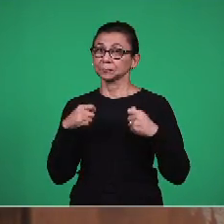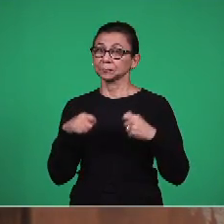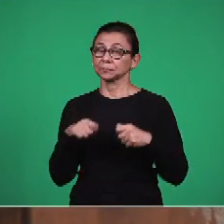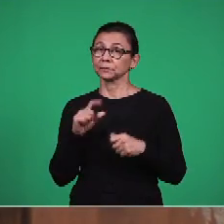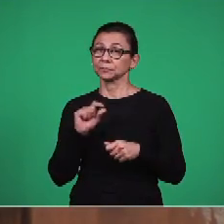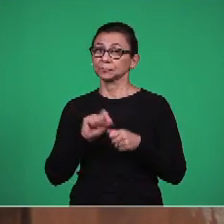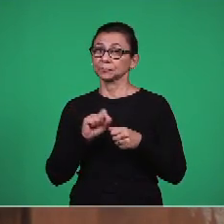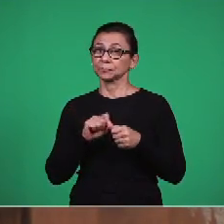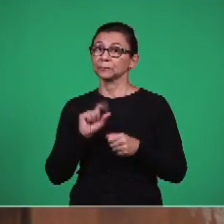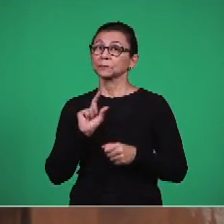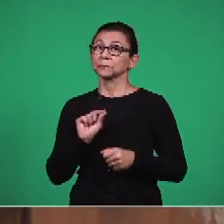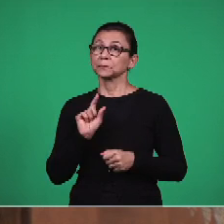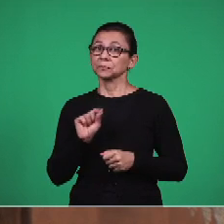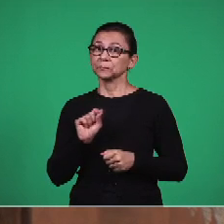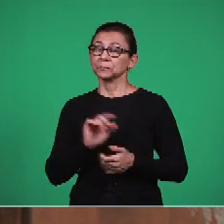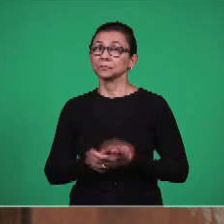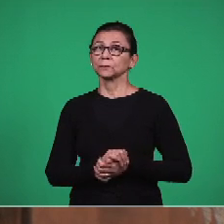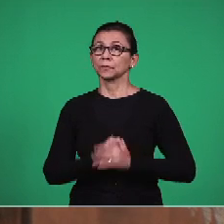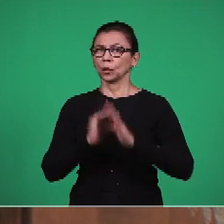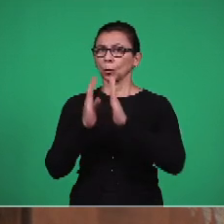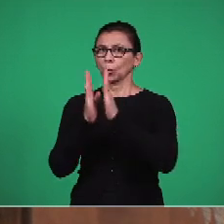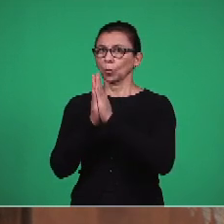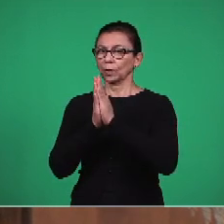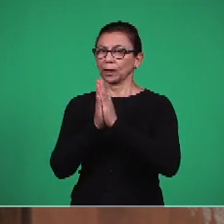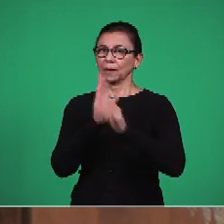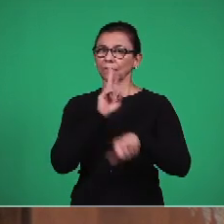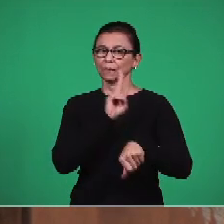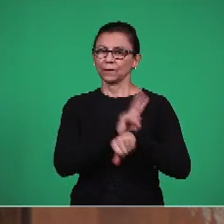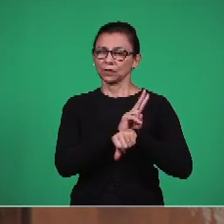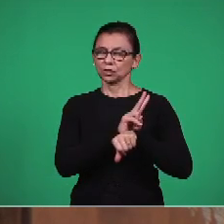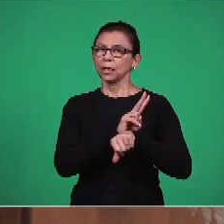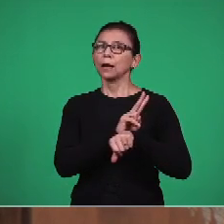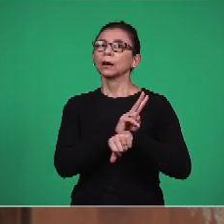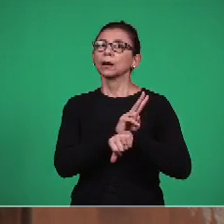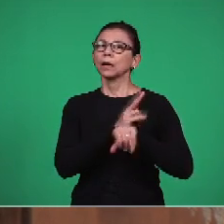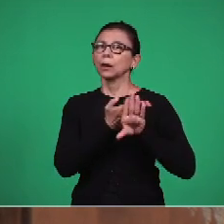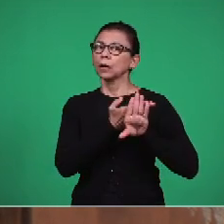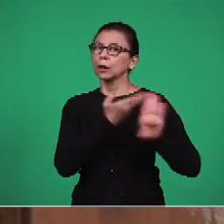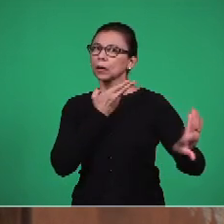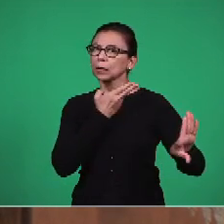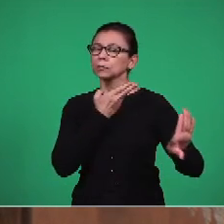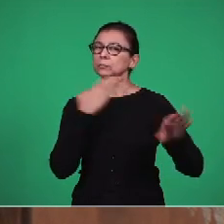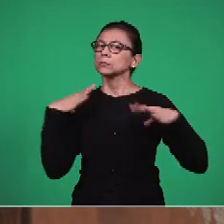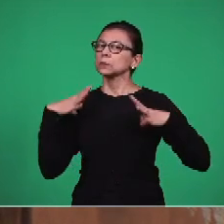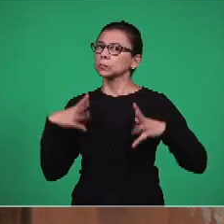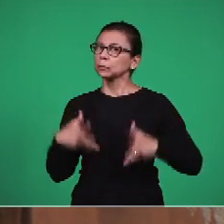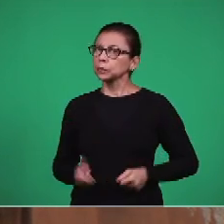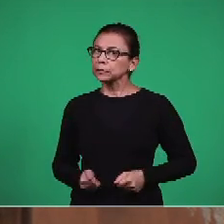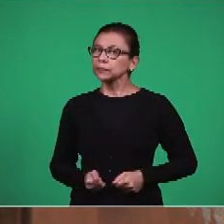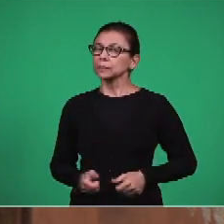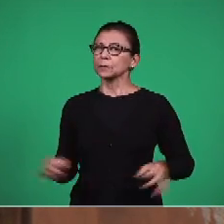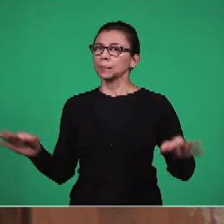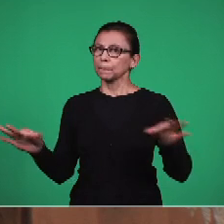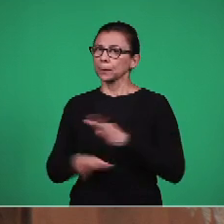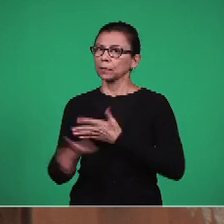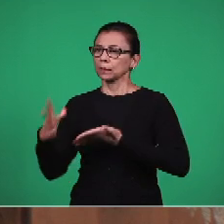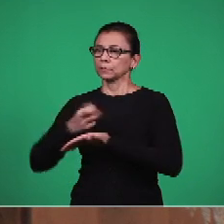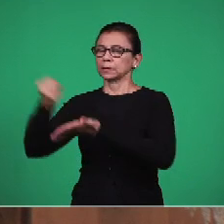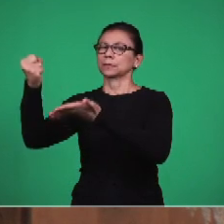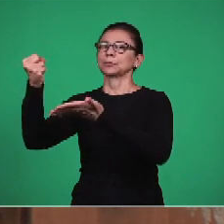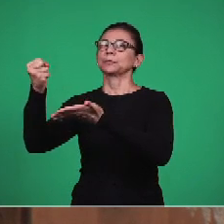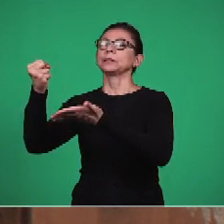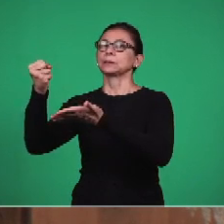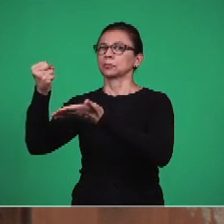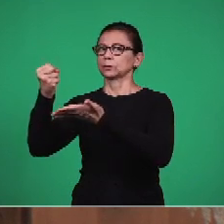oração e vigilância, importância para que nesse tempo a igreja esteja pronta para o arrebatamento. Então, oração e